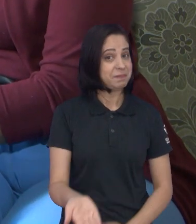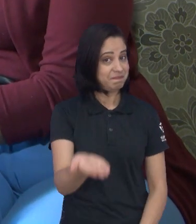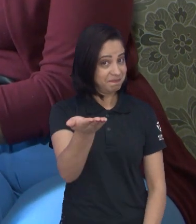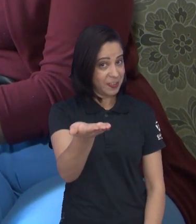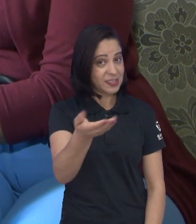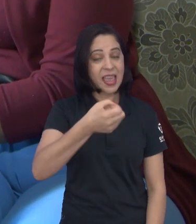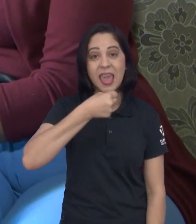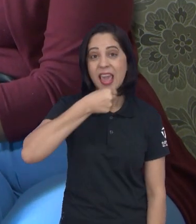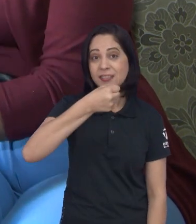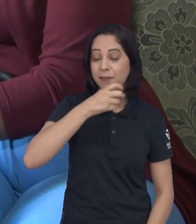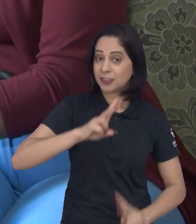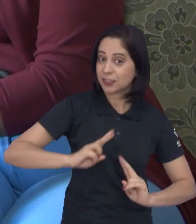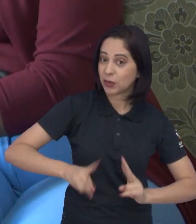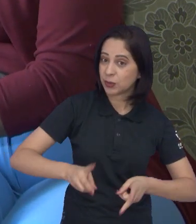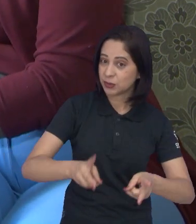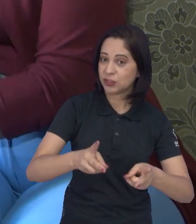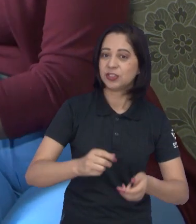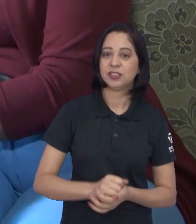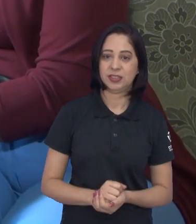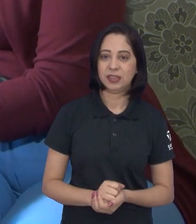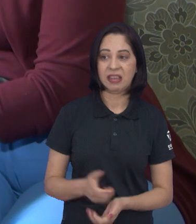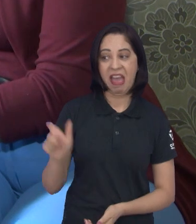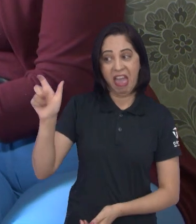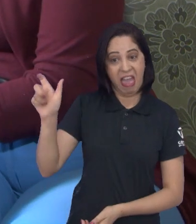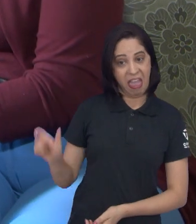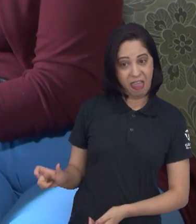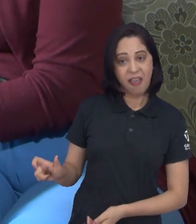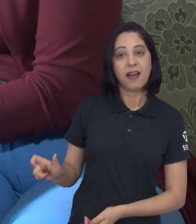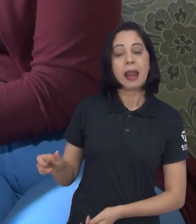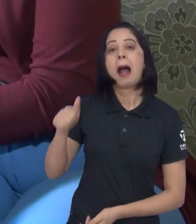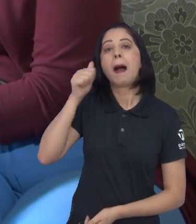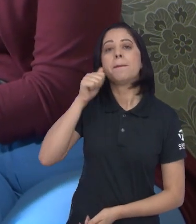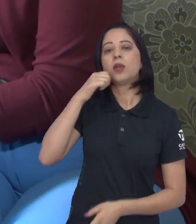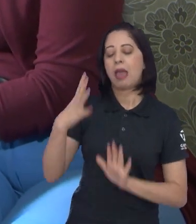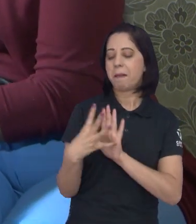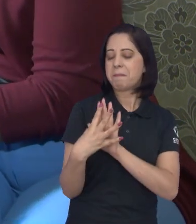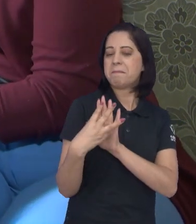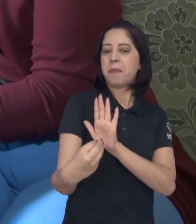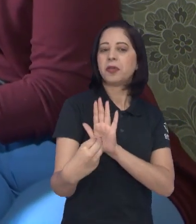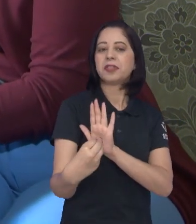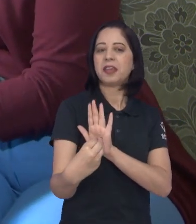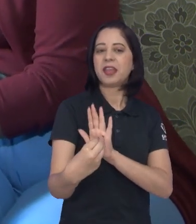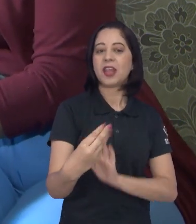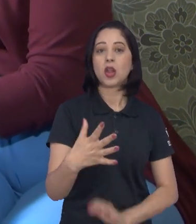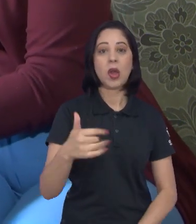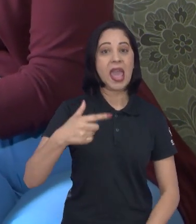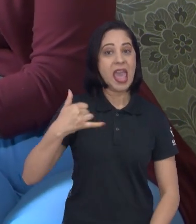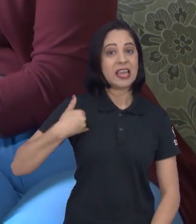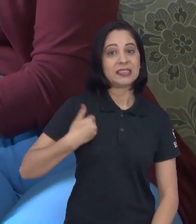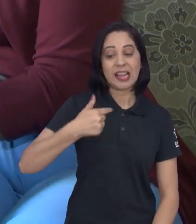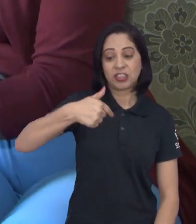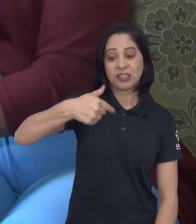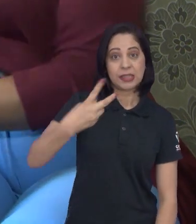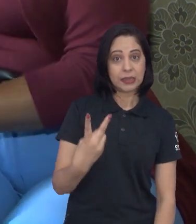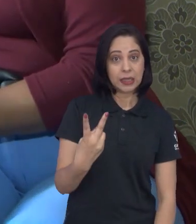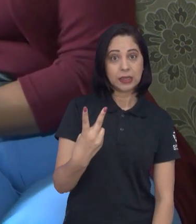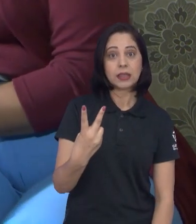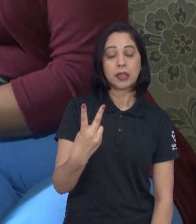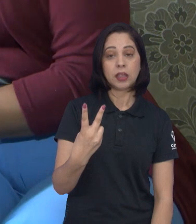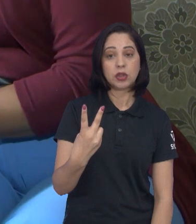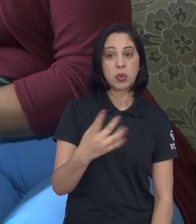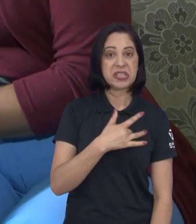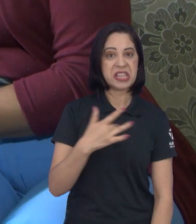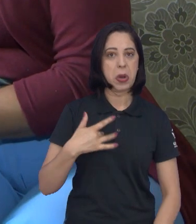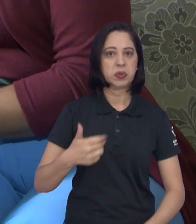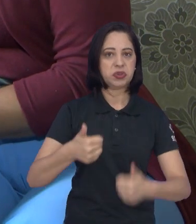aí pro estúdio com esse exemplo aqui de saúde de vida da dona lionesa com 72 anos com a saúde